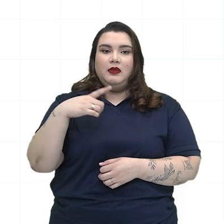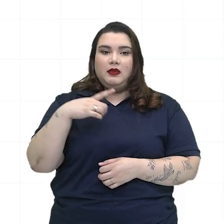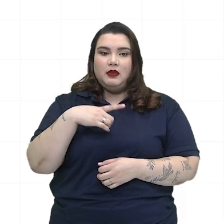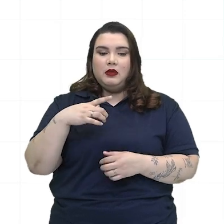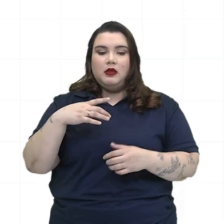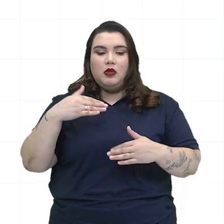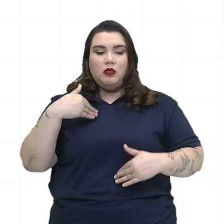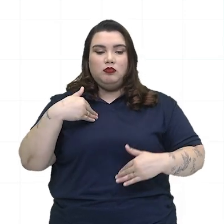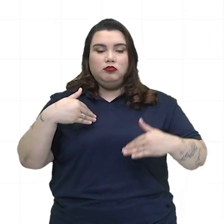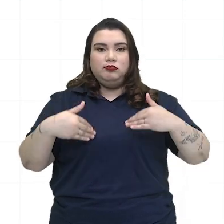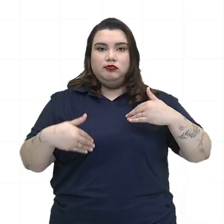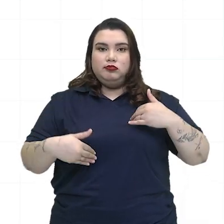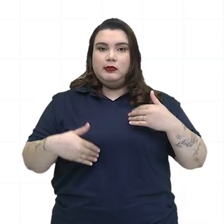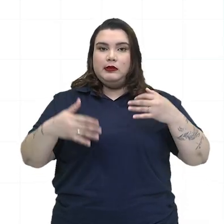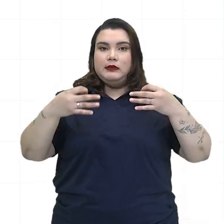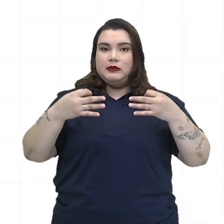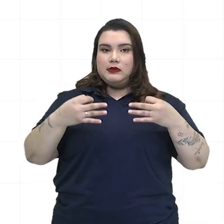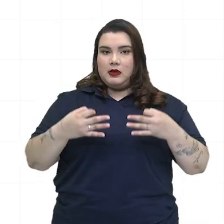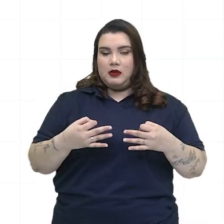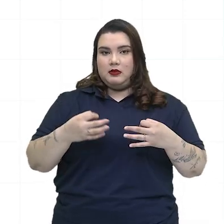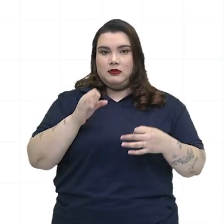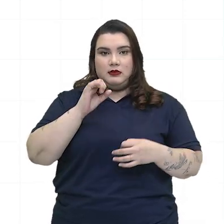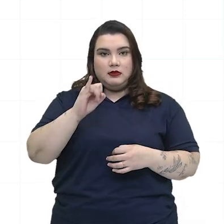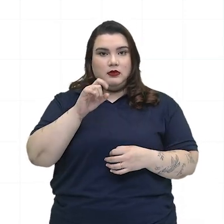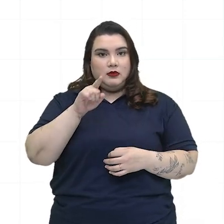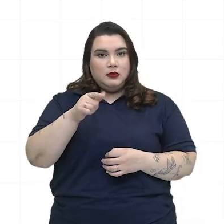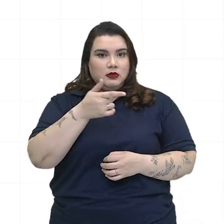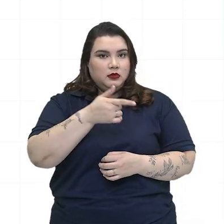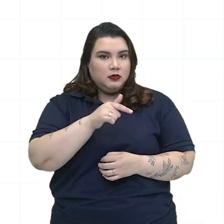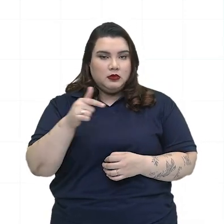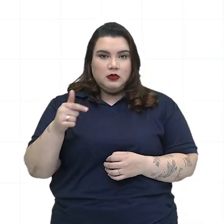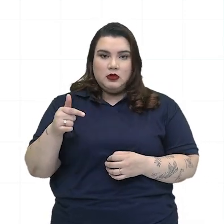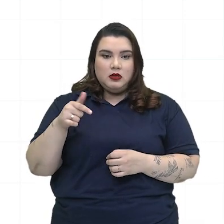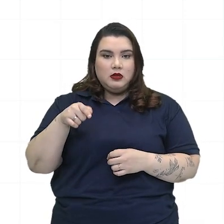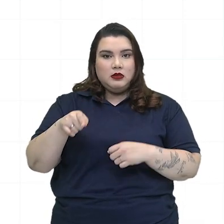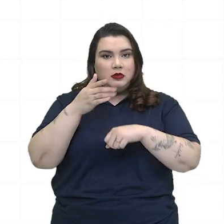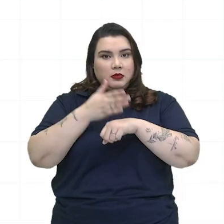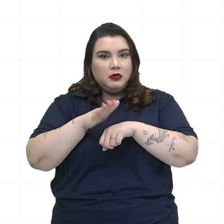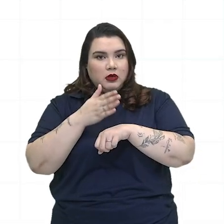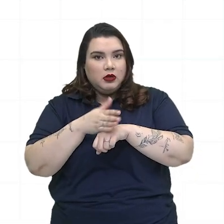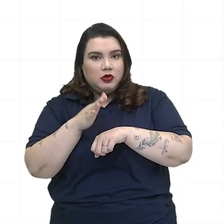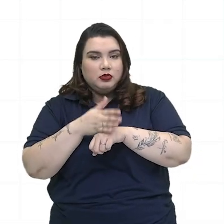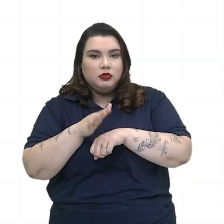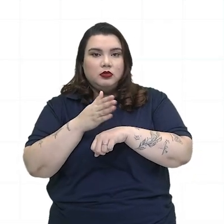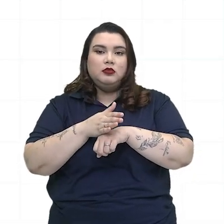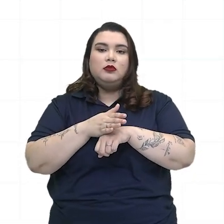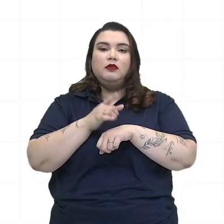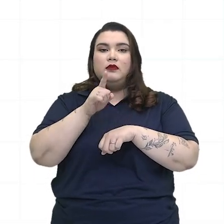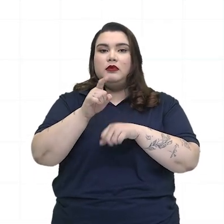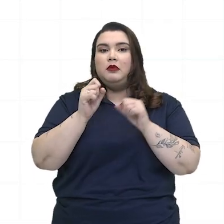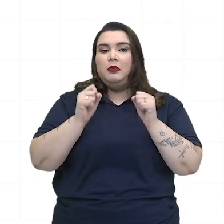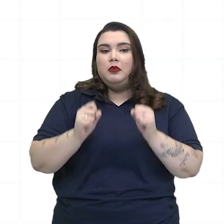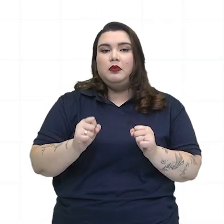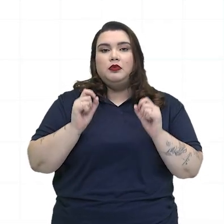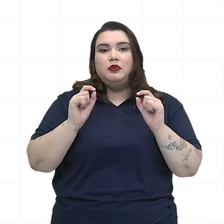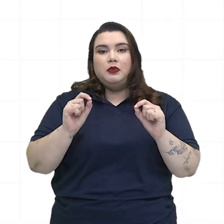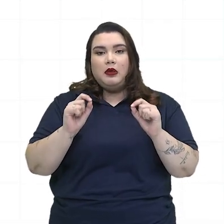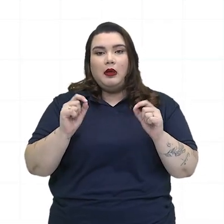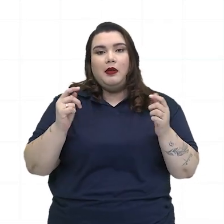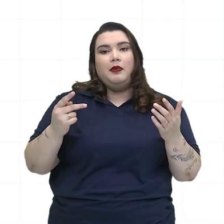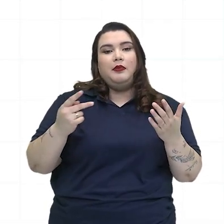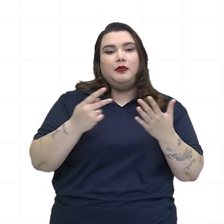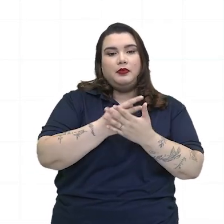postura correta, né? E se você não tiver o hábito, né, de praticar essa postura, você pode estar aí adquirindo,